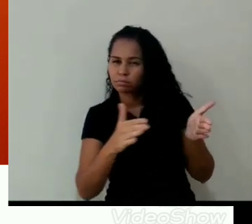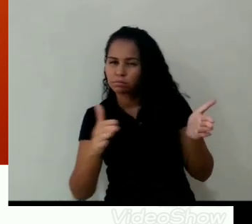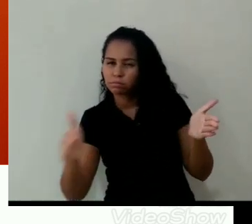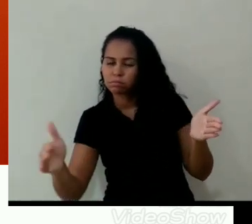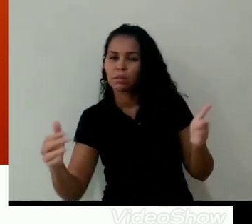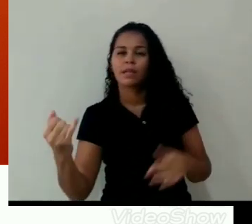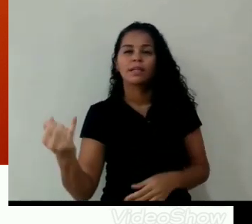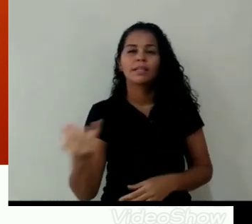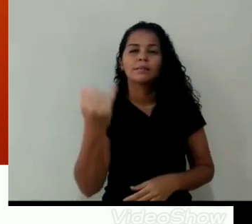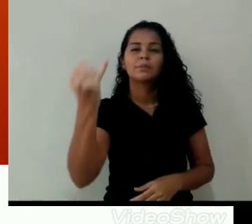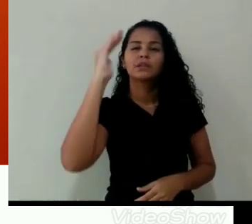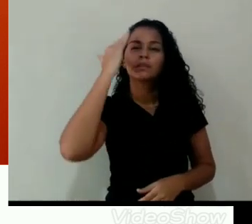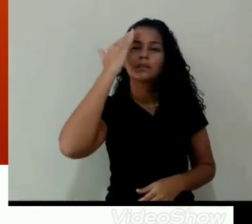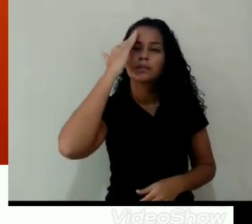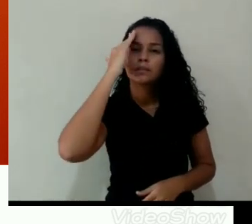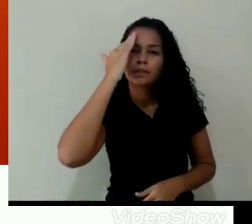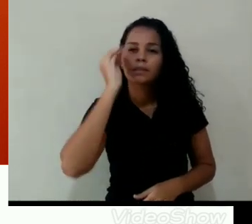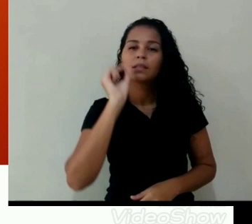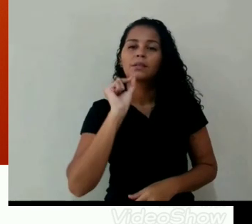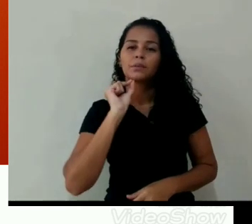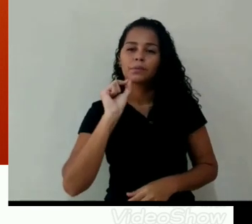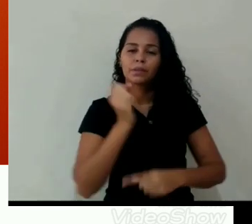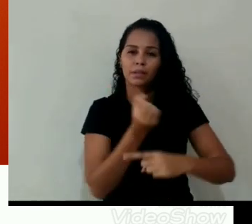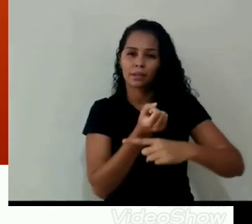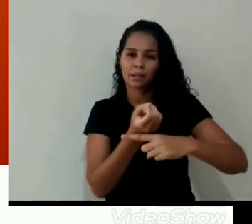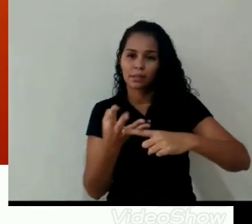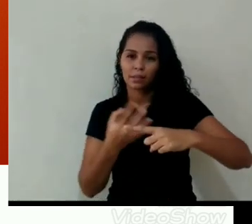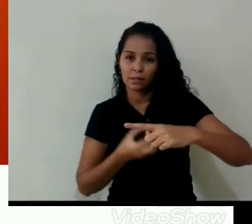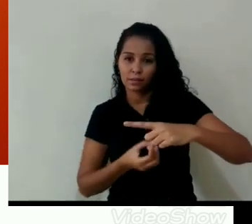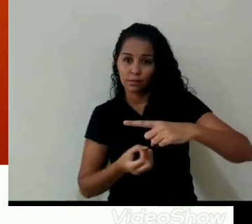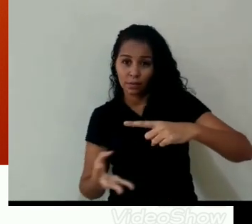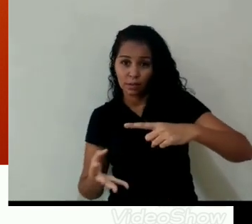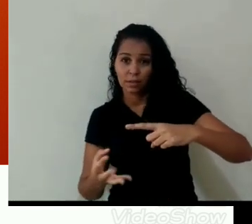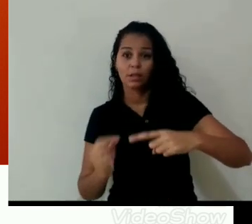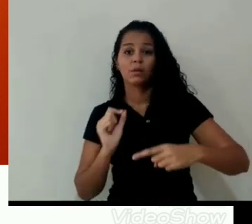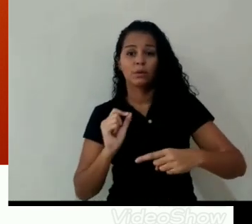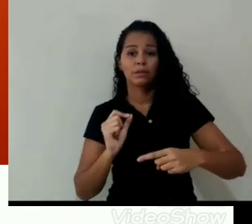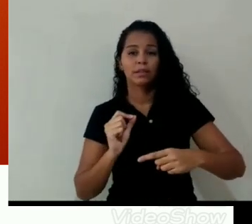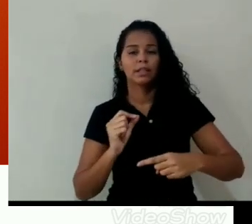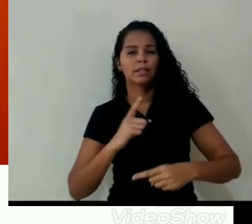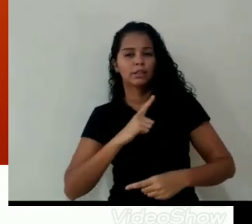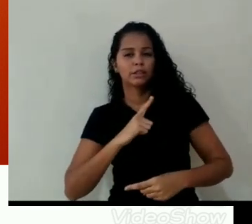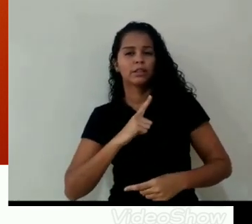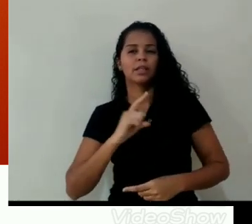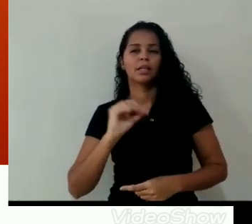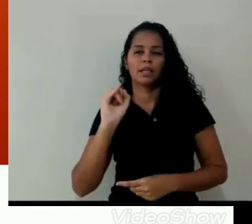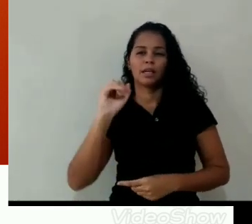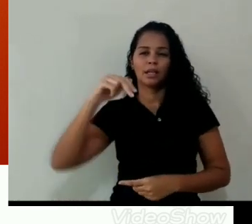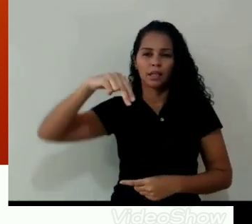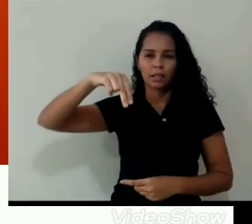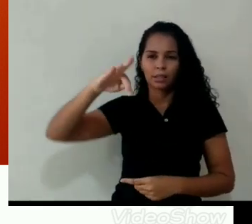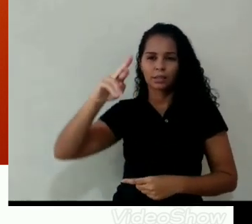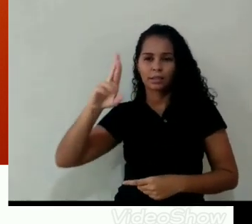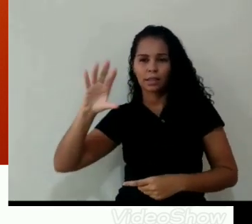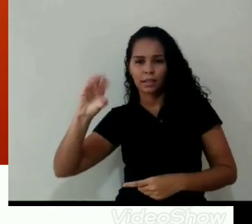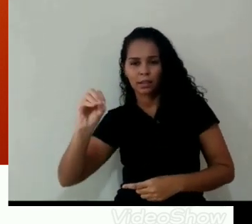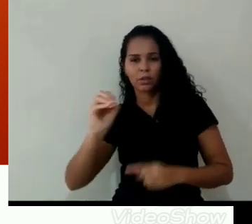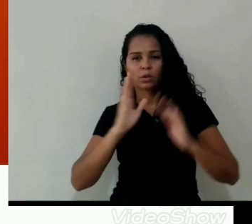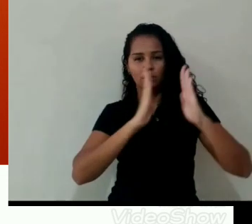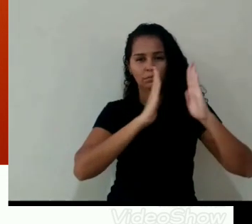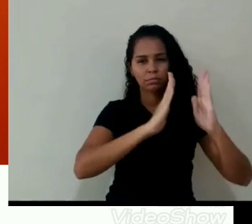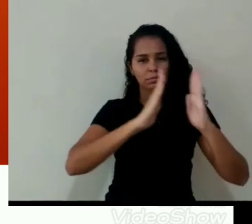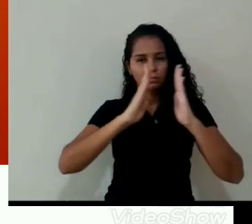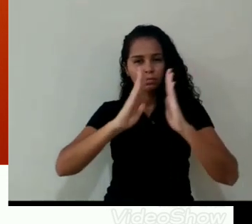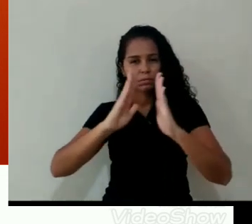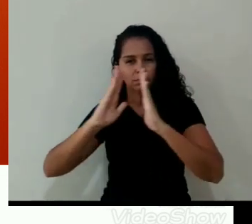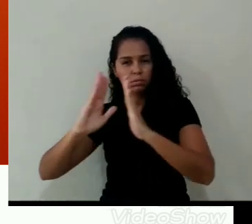muito importante que você entenda que as frações representam coisas que estavam inteiras e foram repartidas em